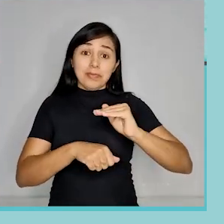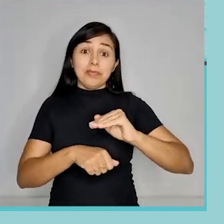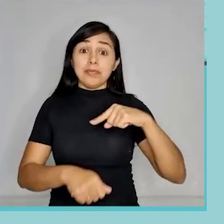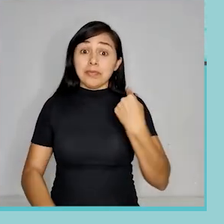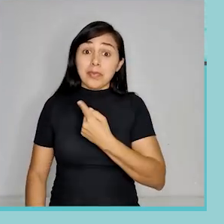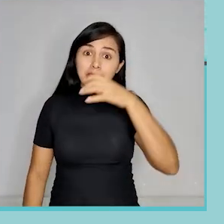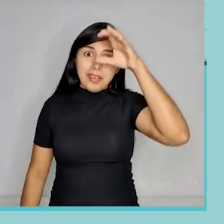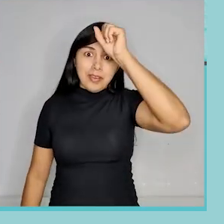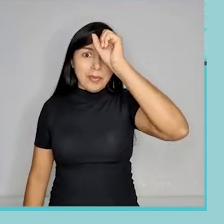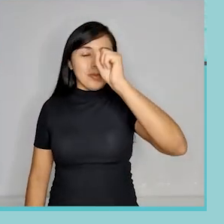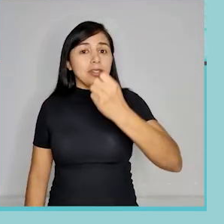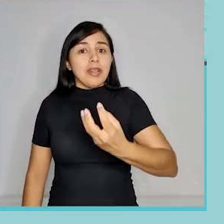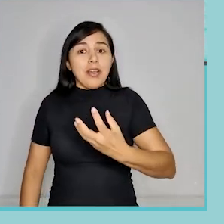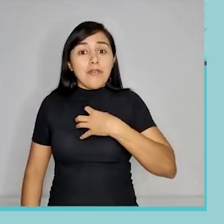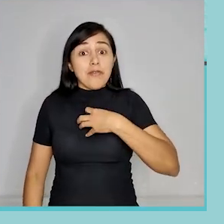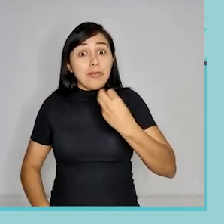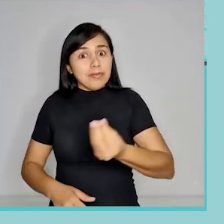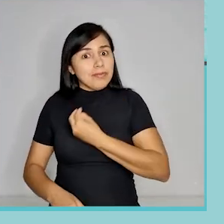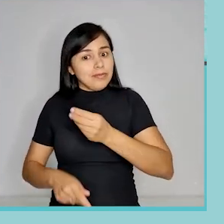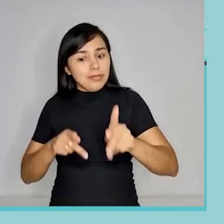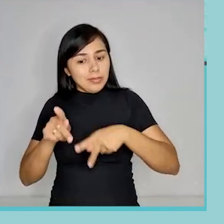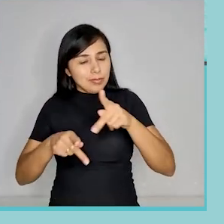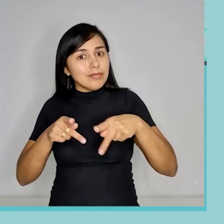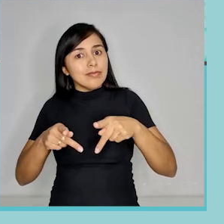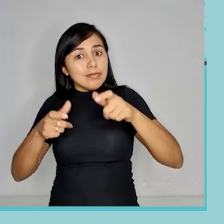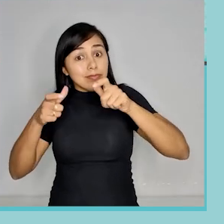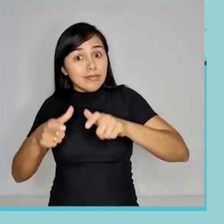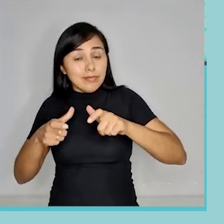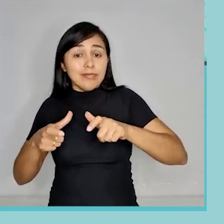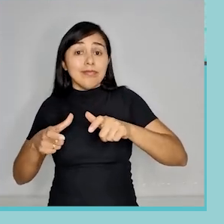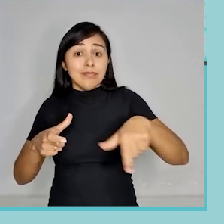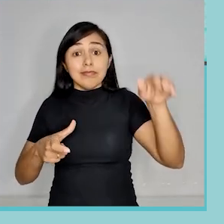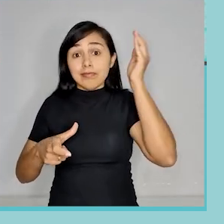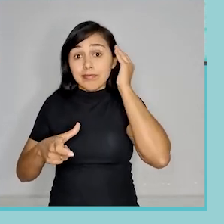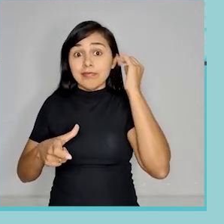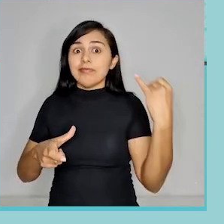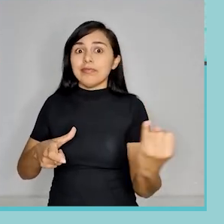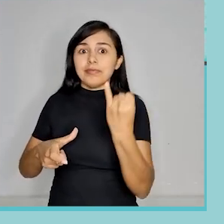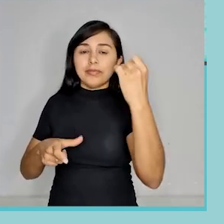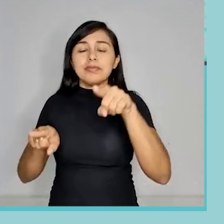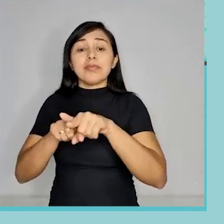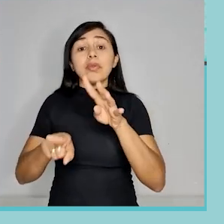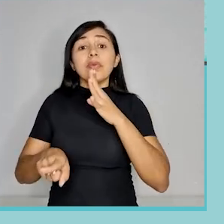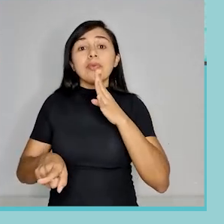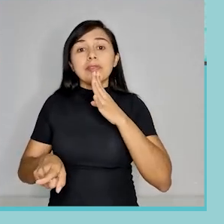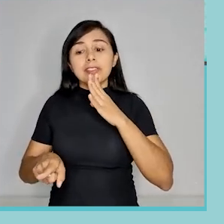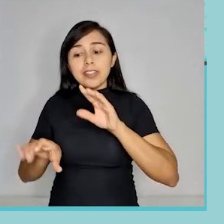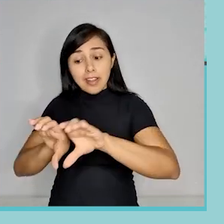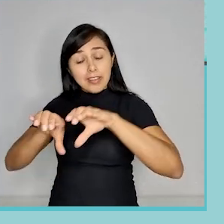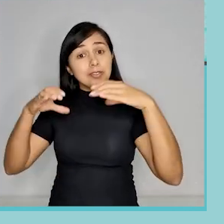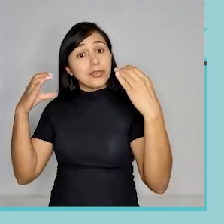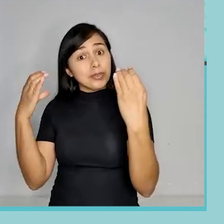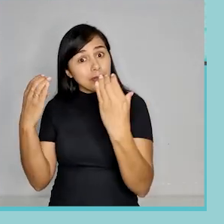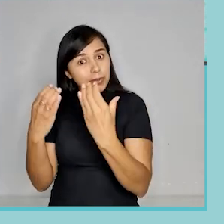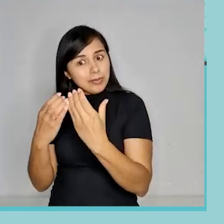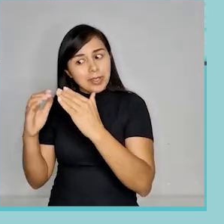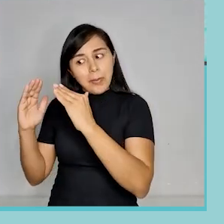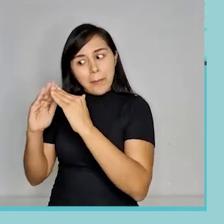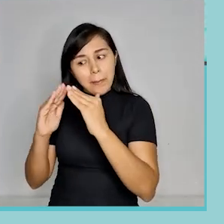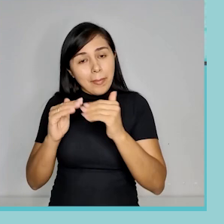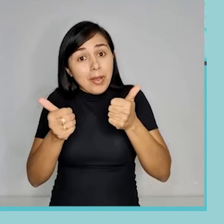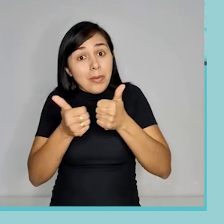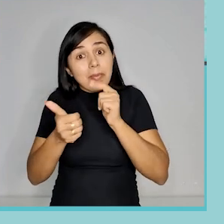da população local, é possível conhecer as comunidades ribeirinhas, apreciar os artesanatos feitos